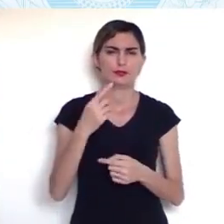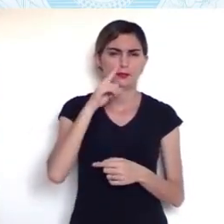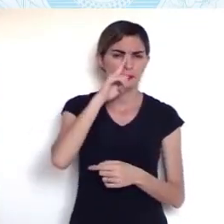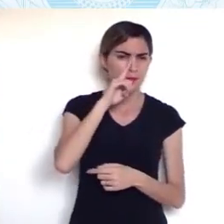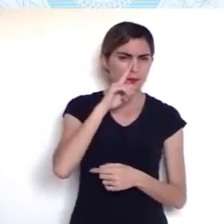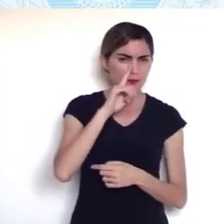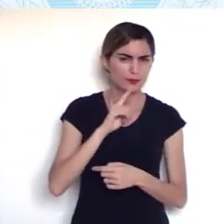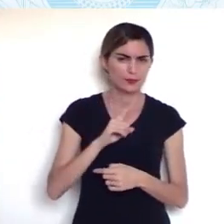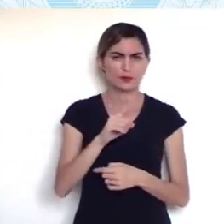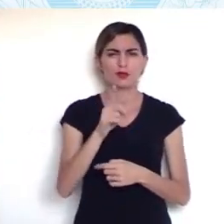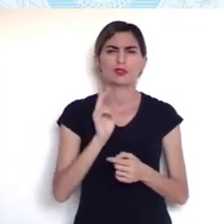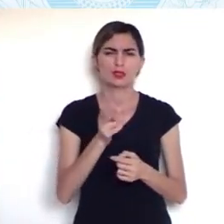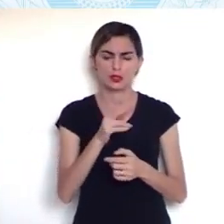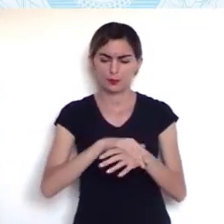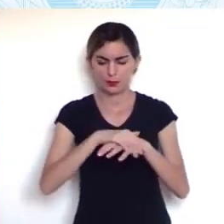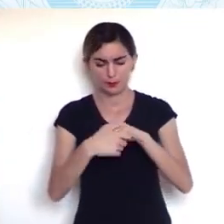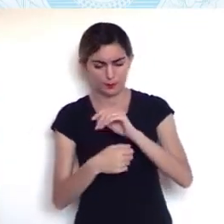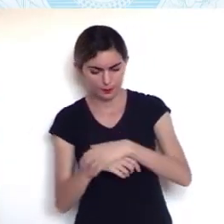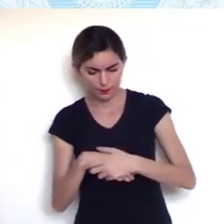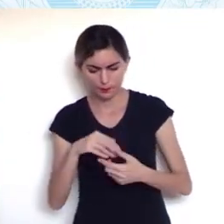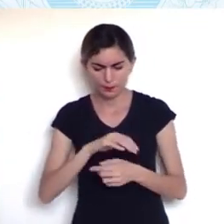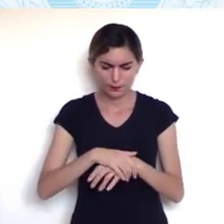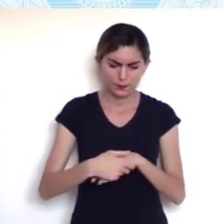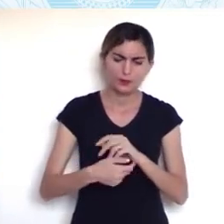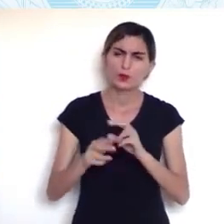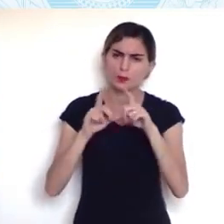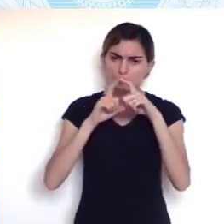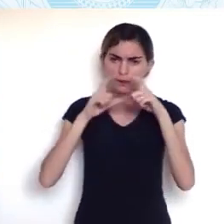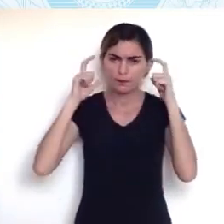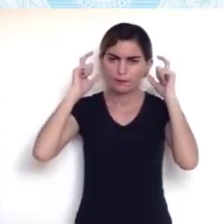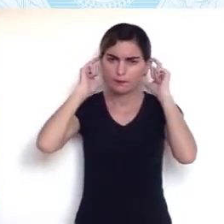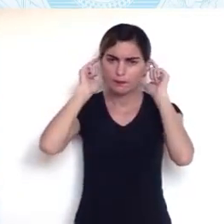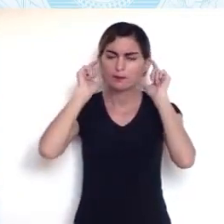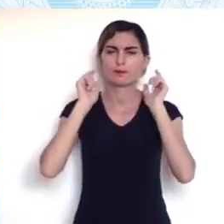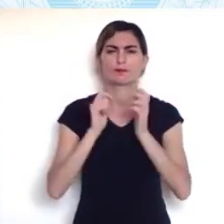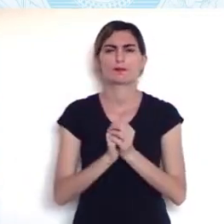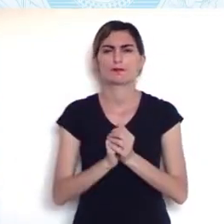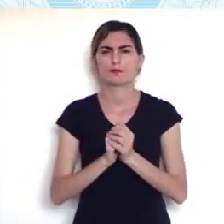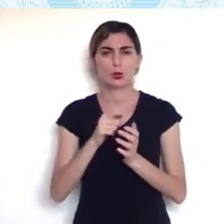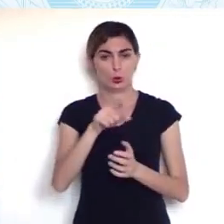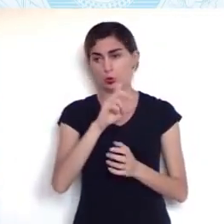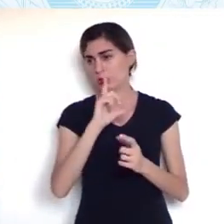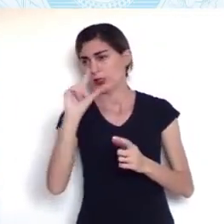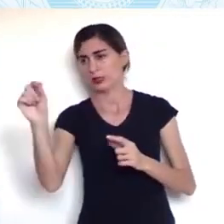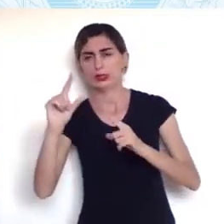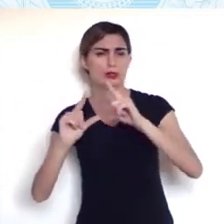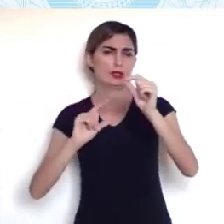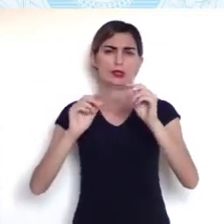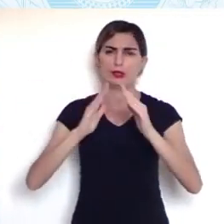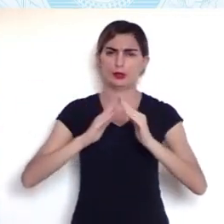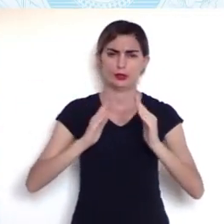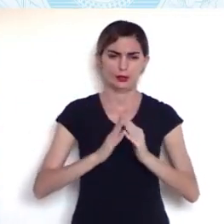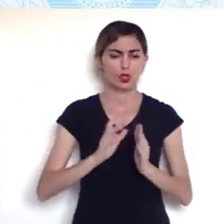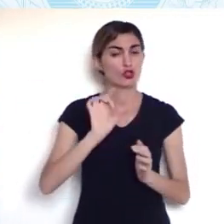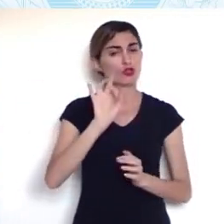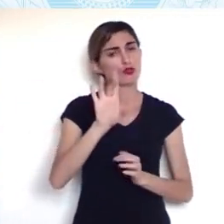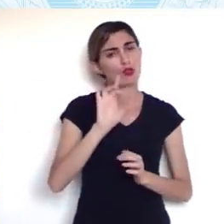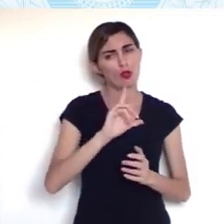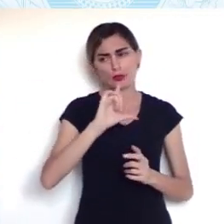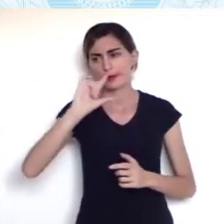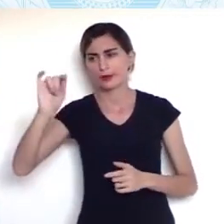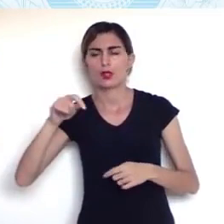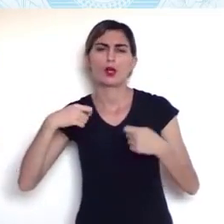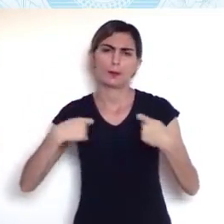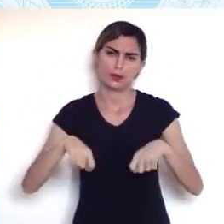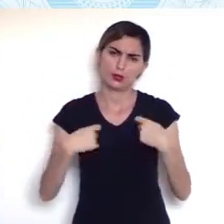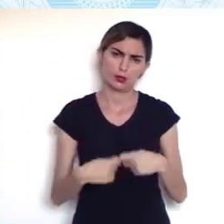lavem sempre as mãos, usem máscaras, não saiam de casa, só saiam em caso